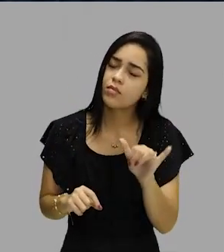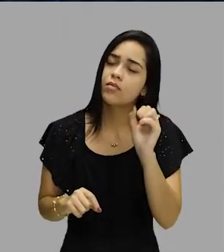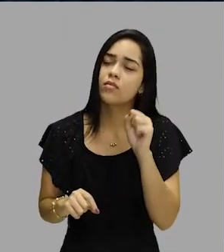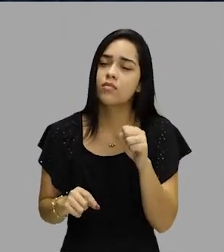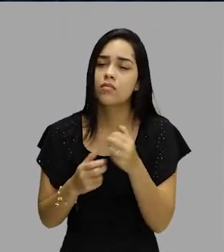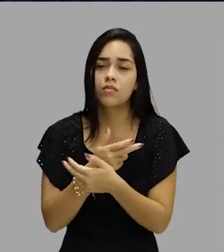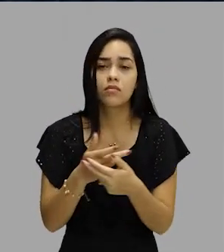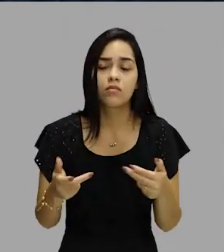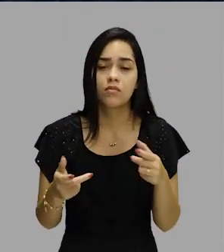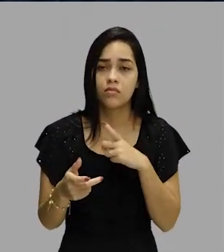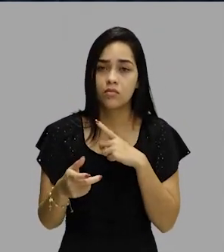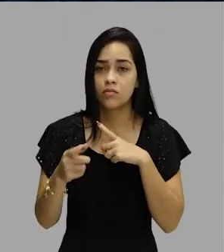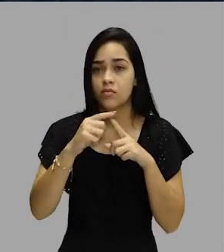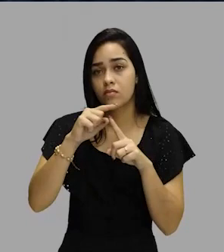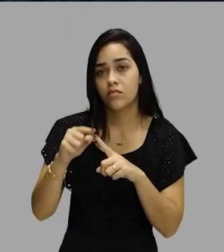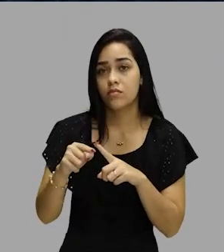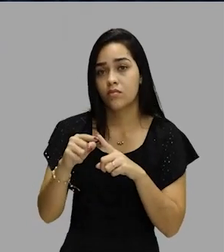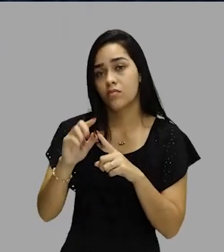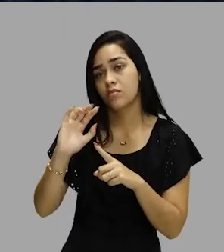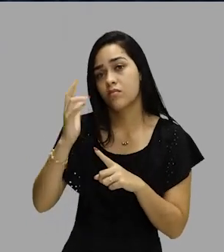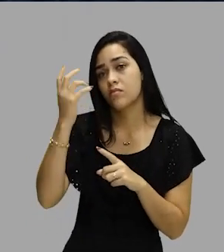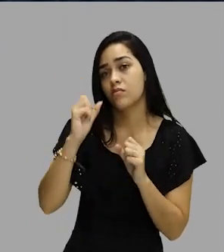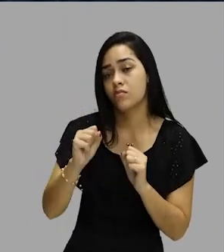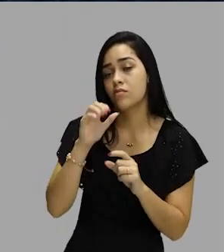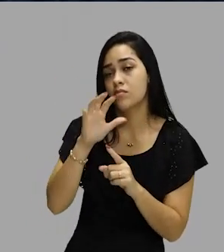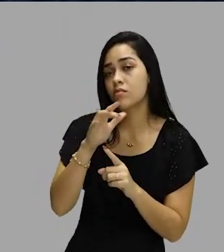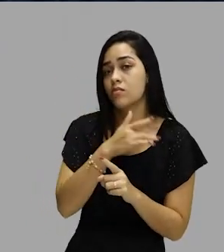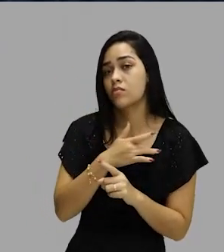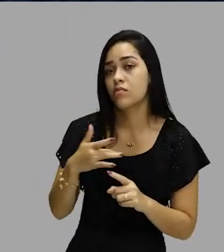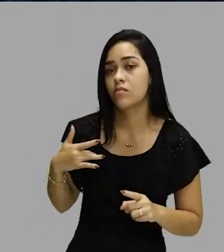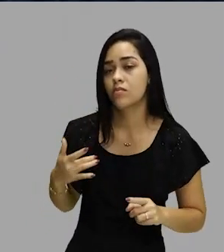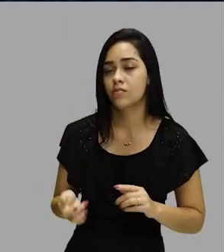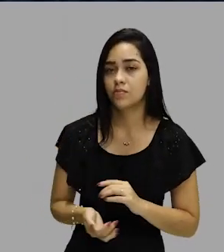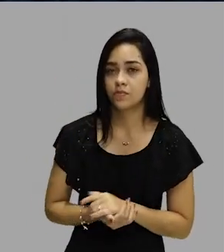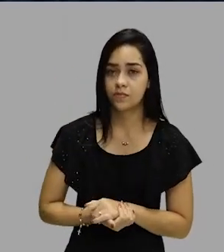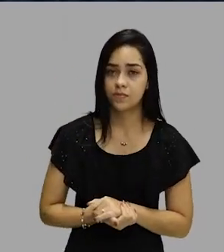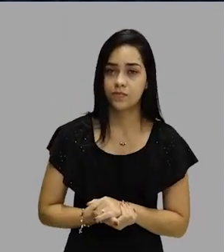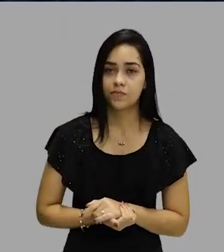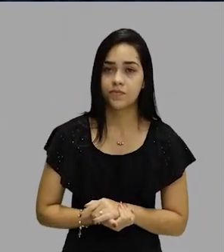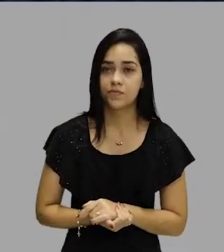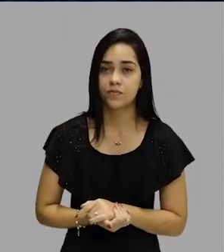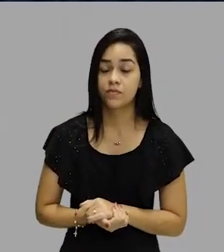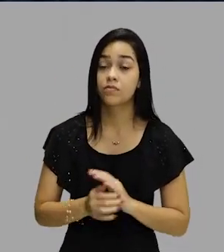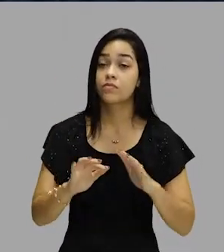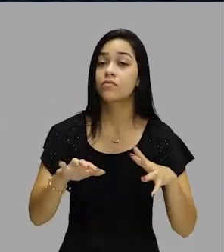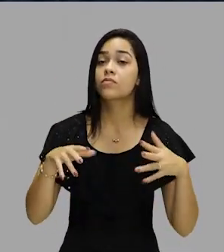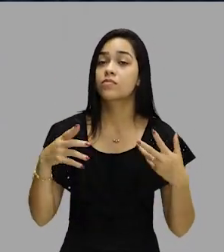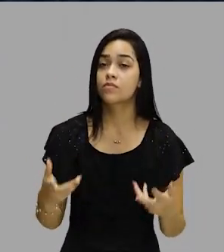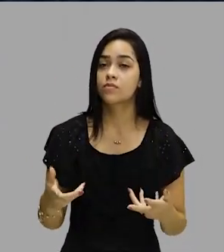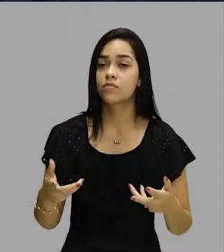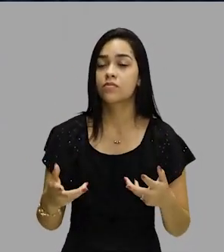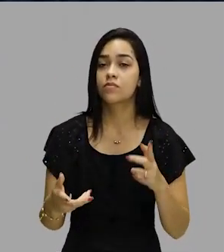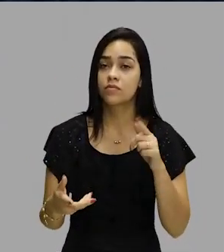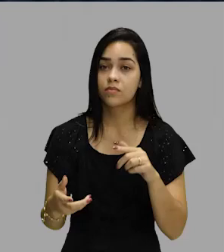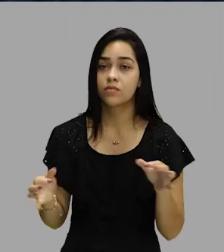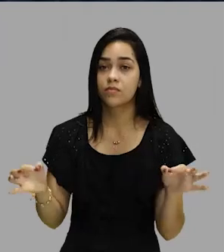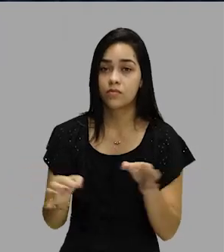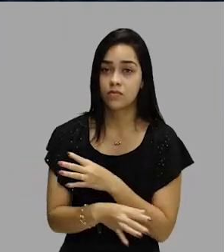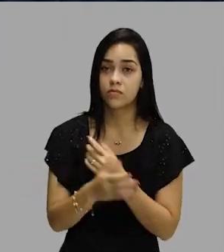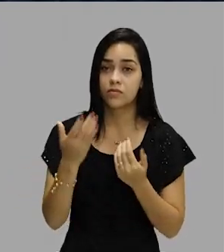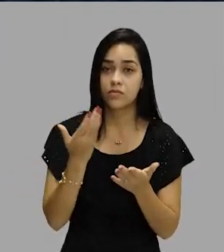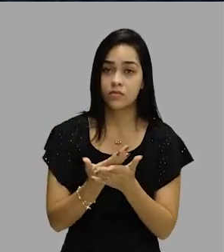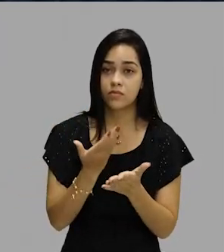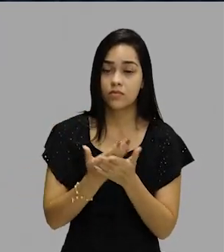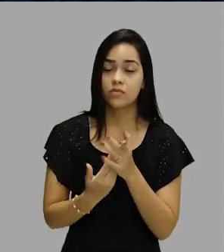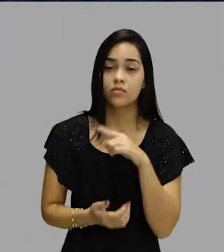evitar qualquer tipo de situação que possa afetar a sua saúde. Ok, pessoal? Galera, essa foi a aula de hoje,